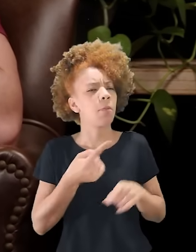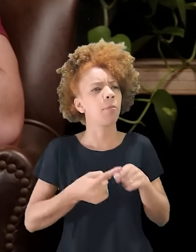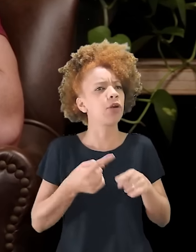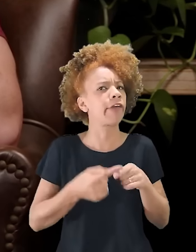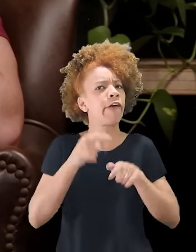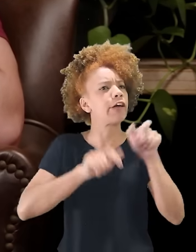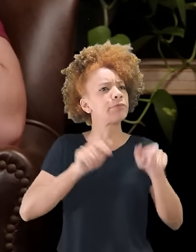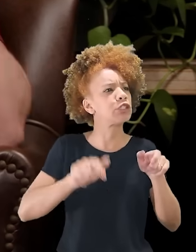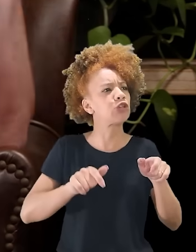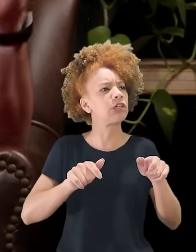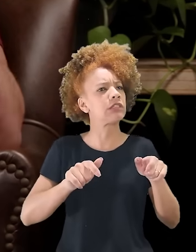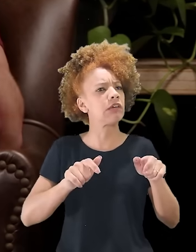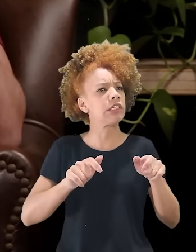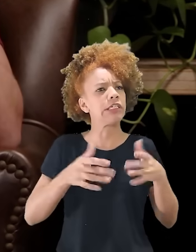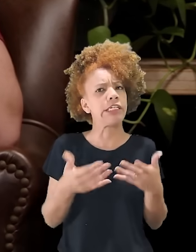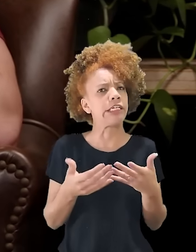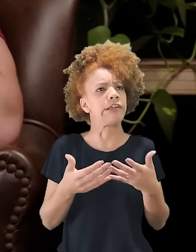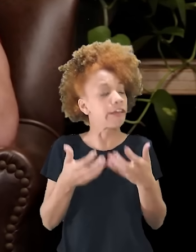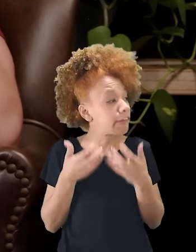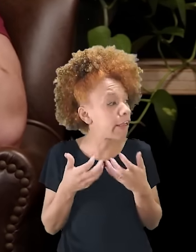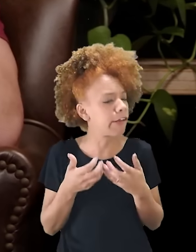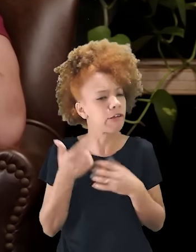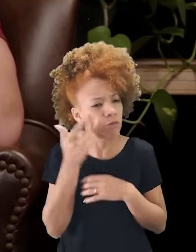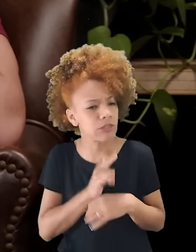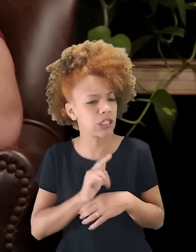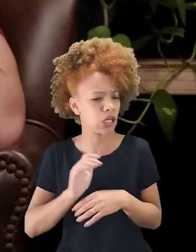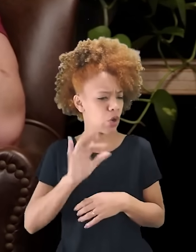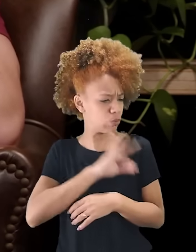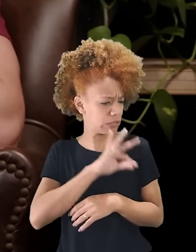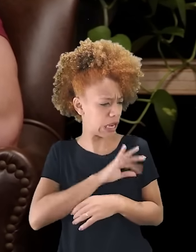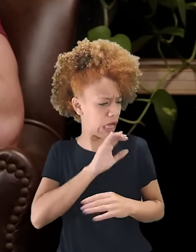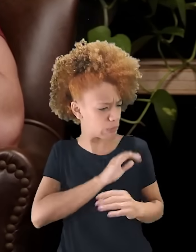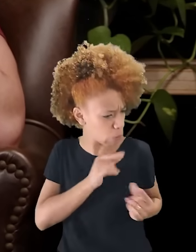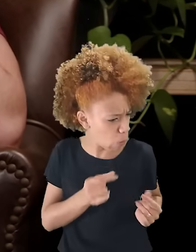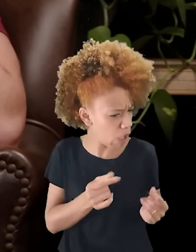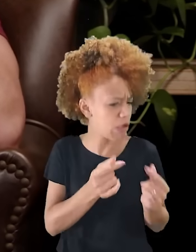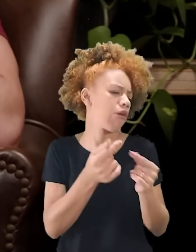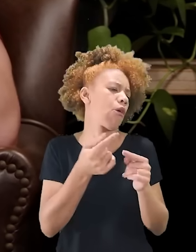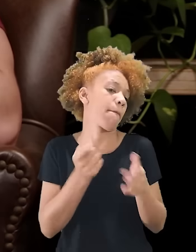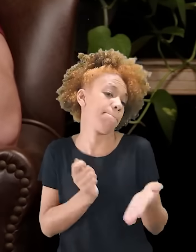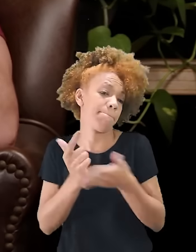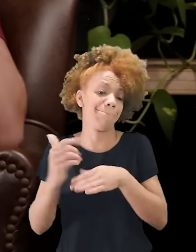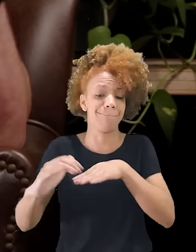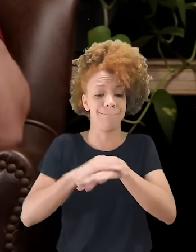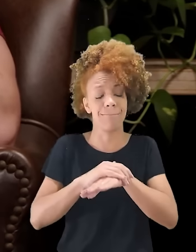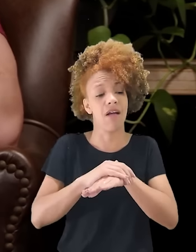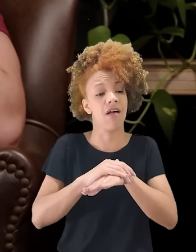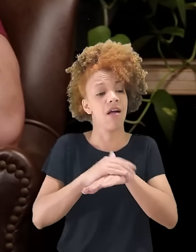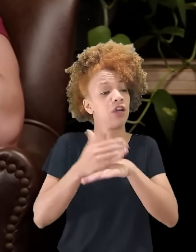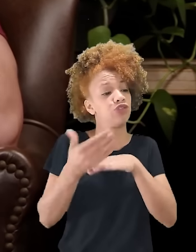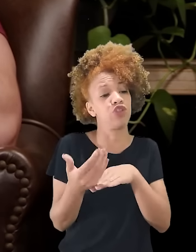por que que as pessoas se matam para conseguir no seu salário uma parte para comprar um sapato de 4.000